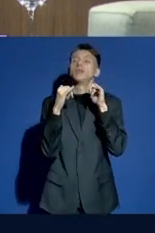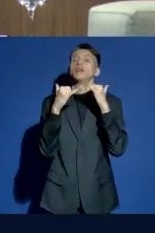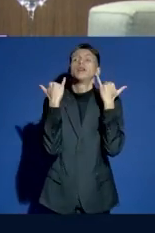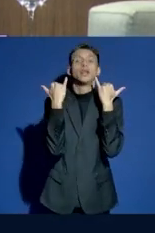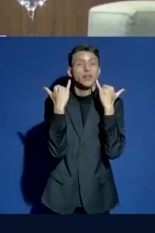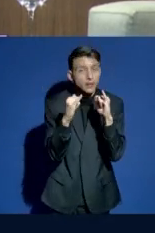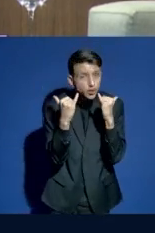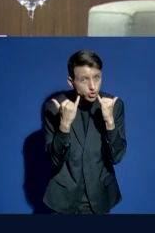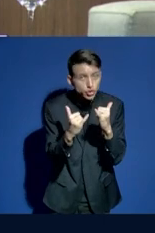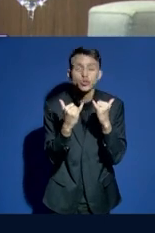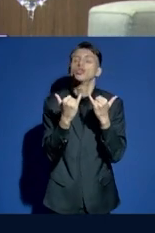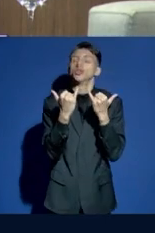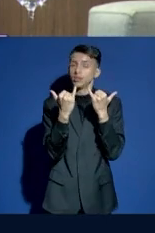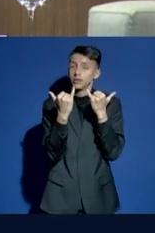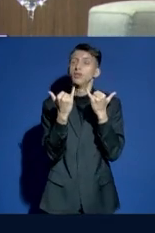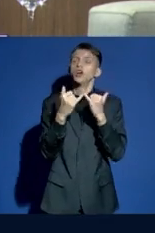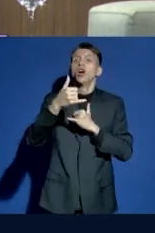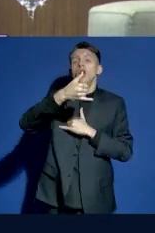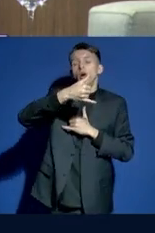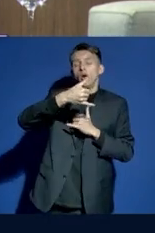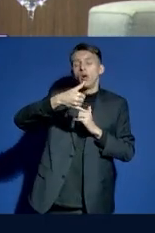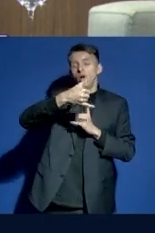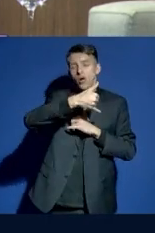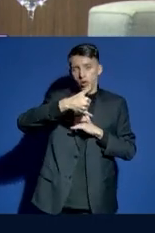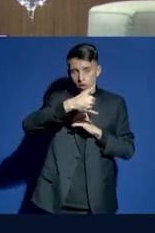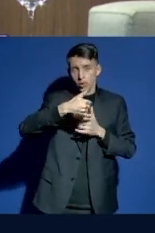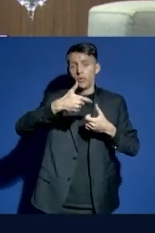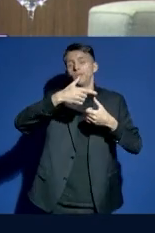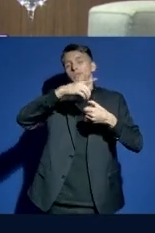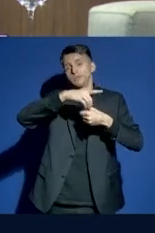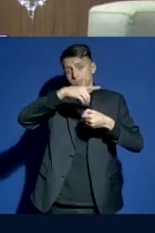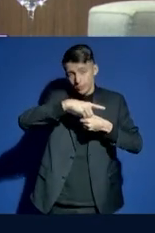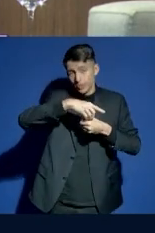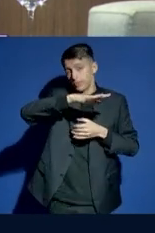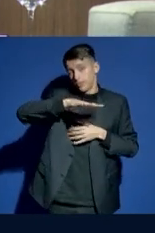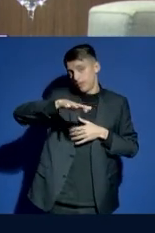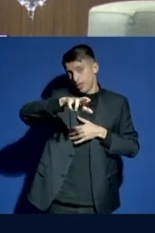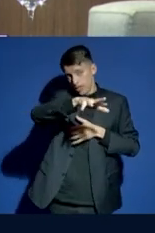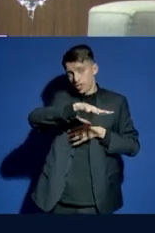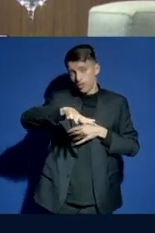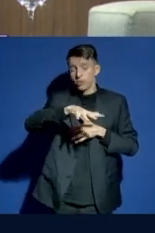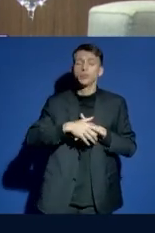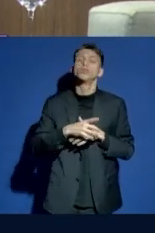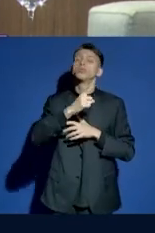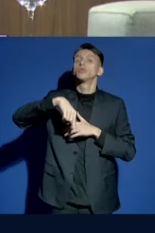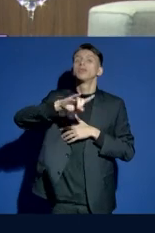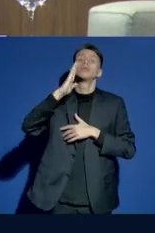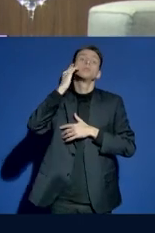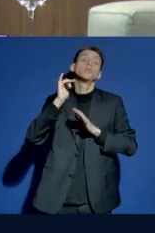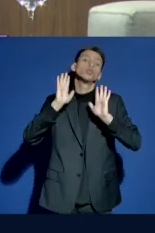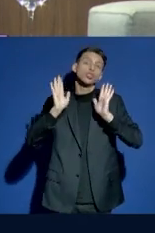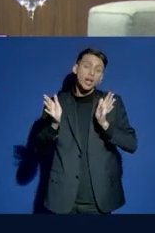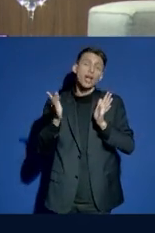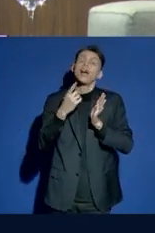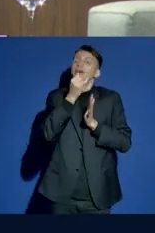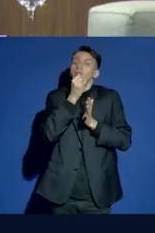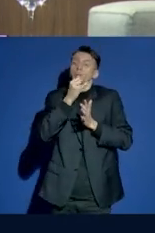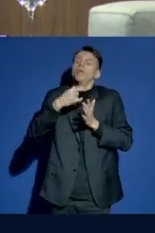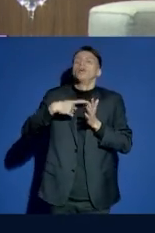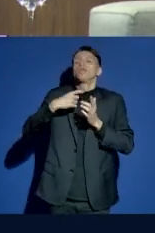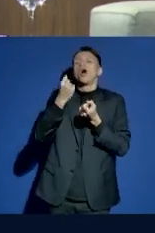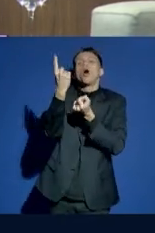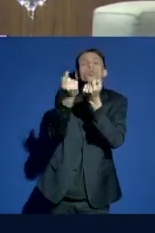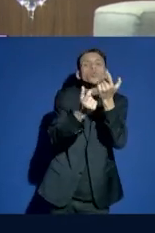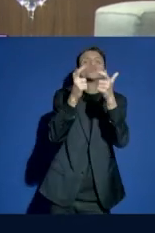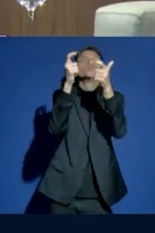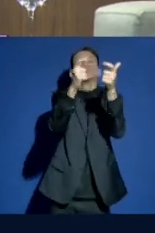combustível óleo diesel naquela região nós todos sabemos que muitas regiões gasta-se mais no